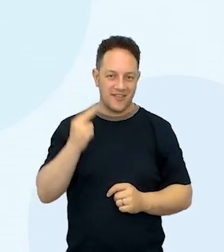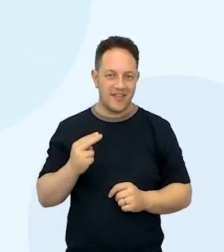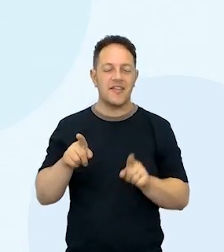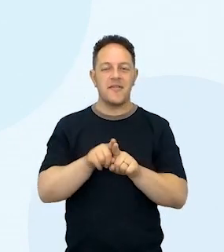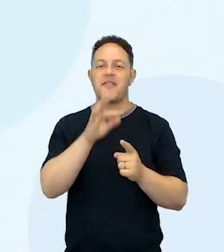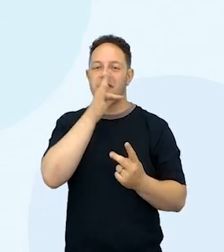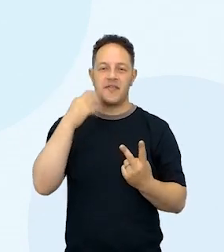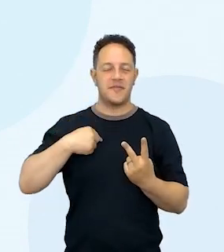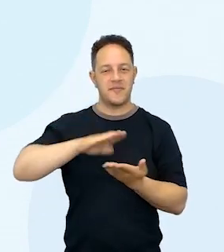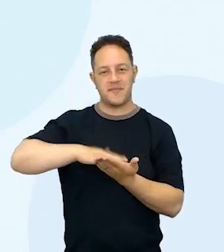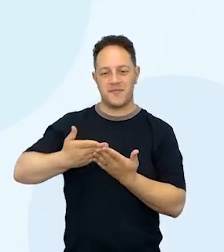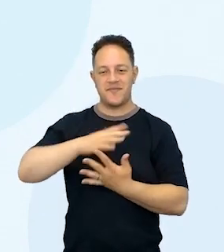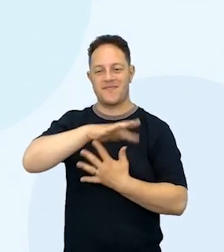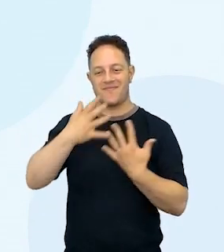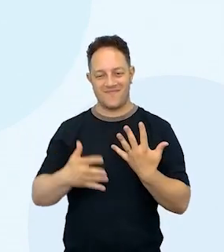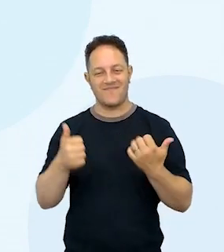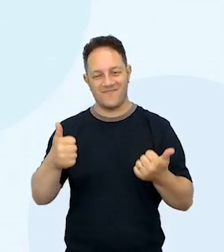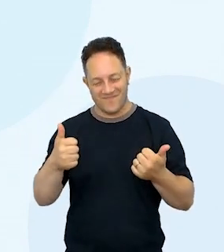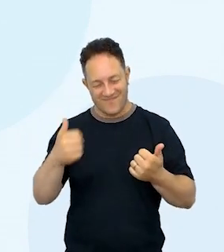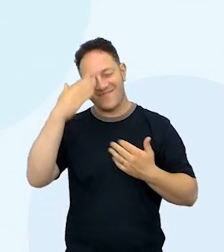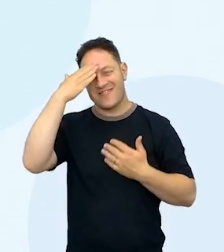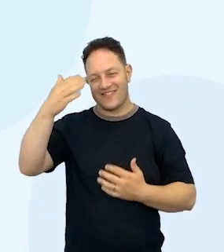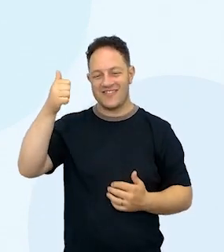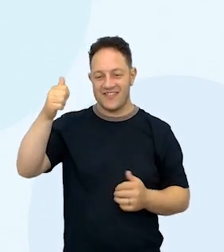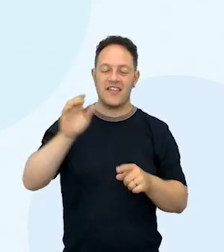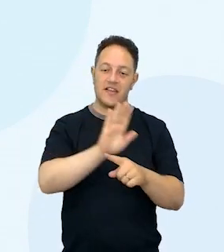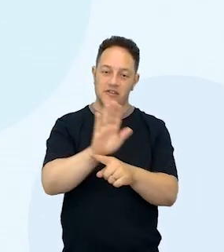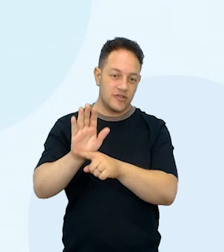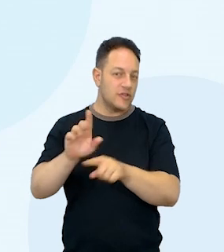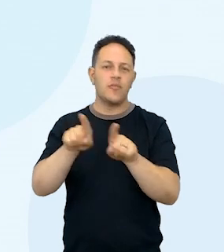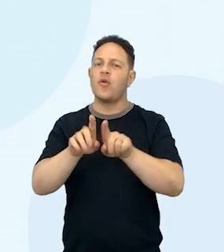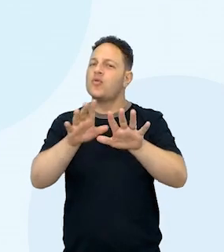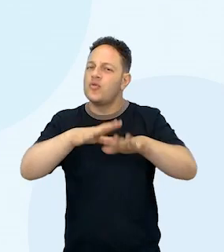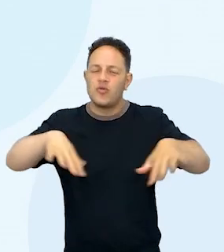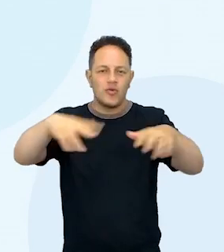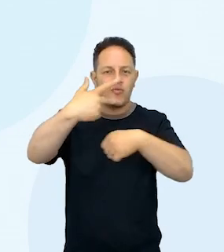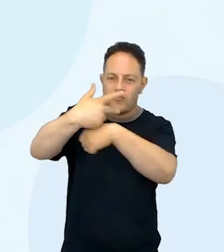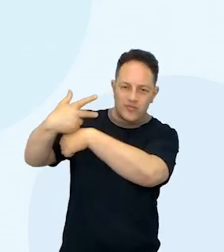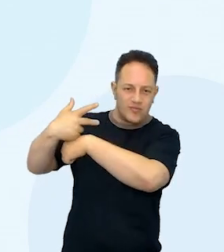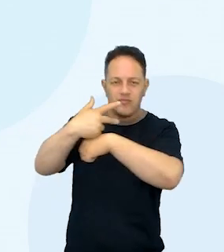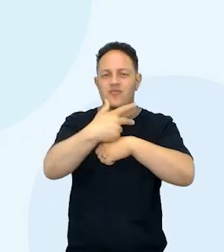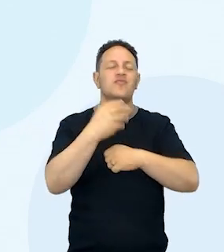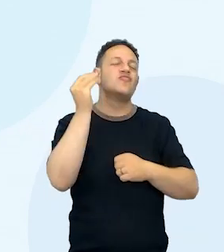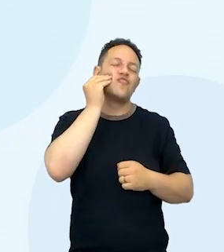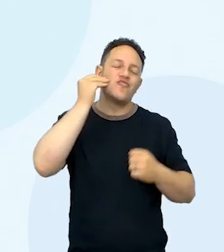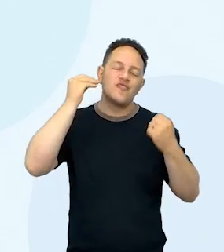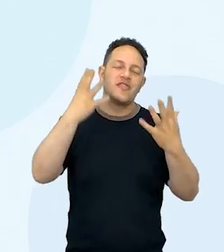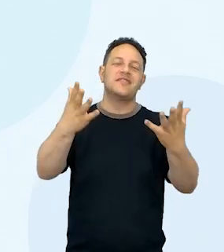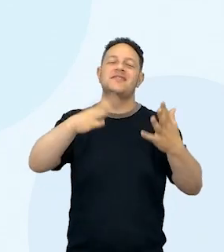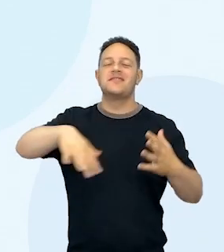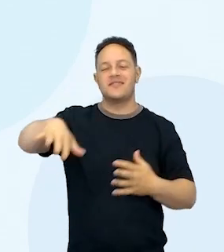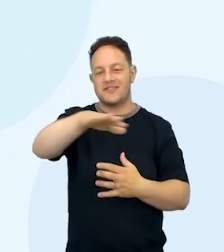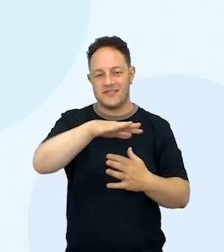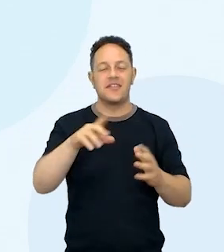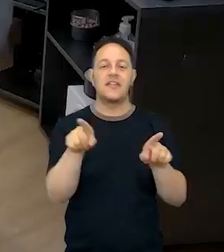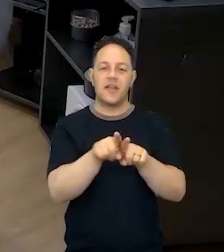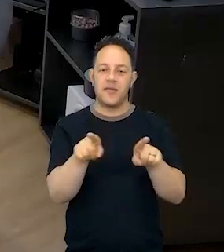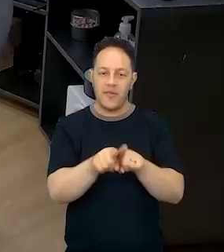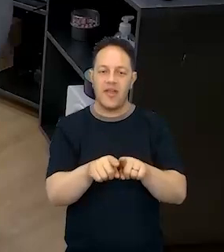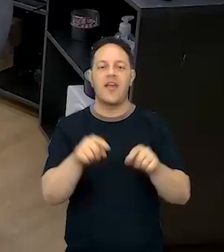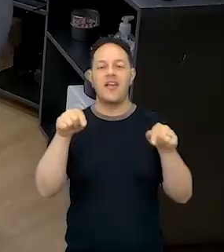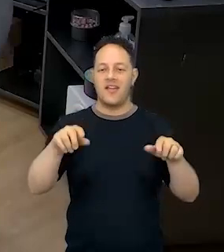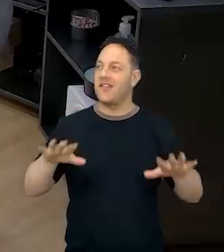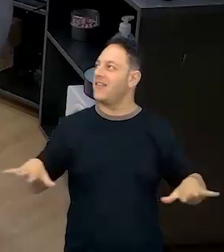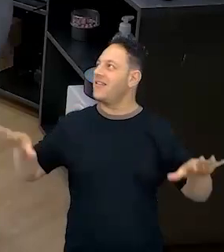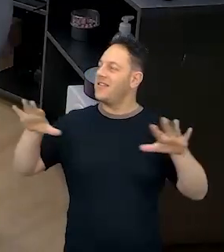por estarem interpretando aí nossa formação de hoje. Todo mundo do Estúdio B, um beijo para vocês. Muito obrigada pelo nosso